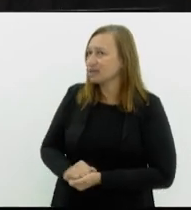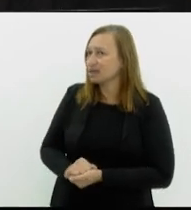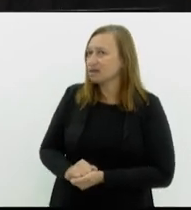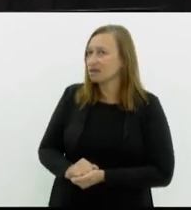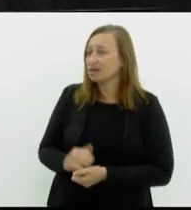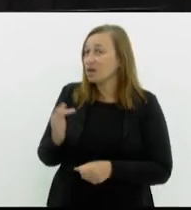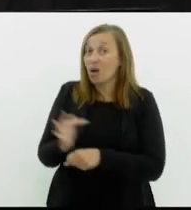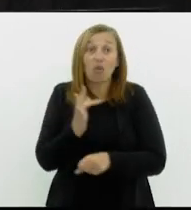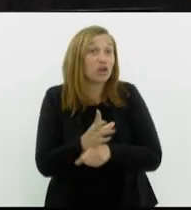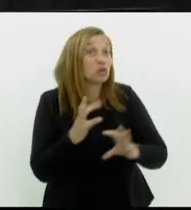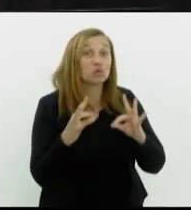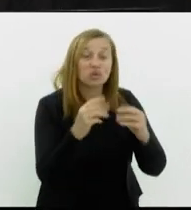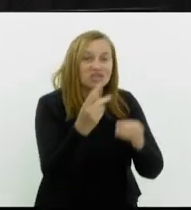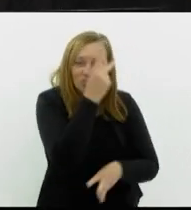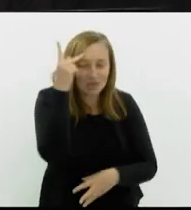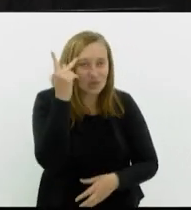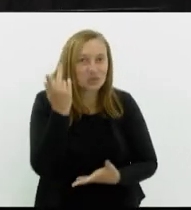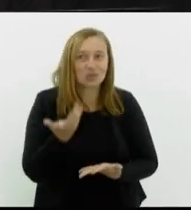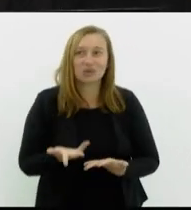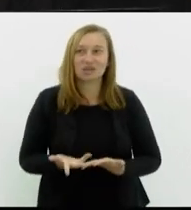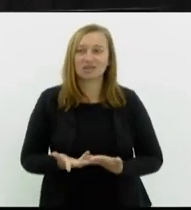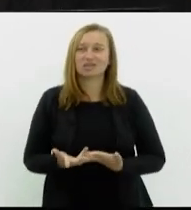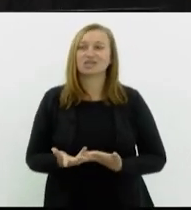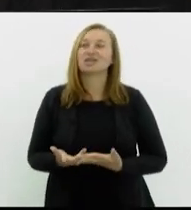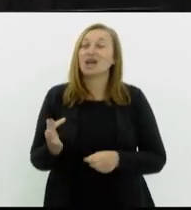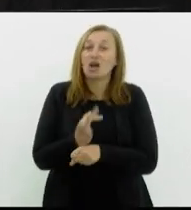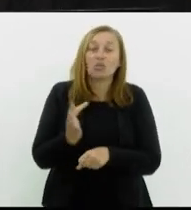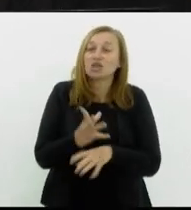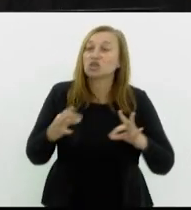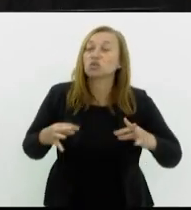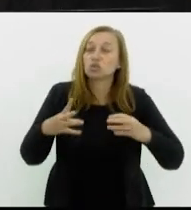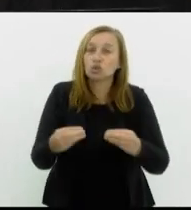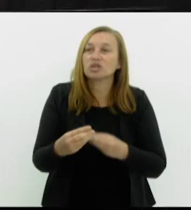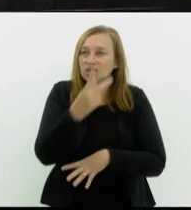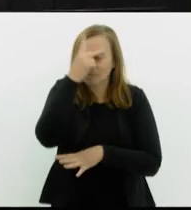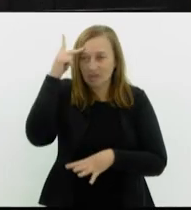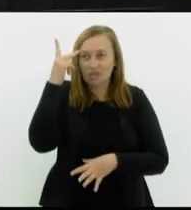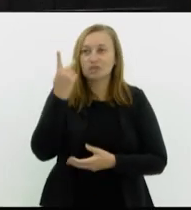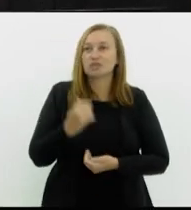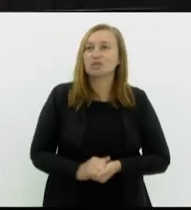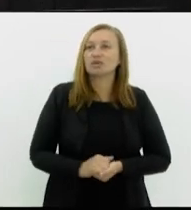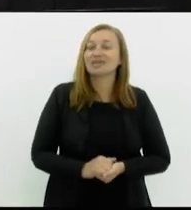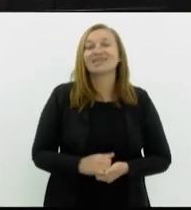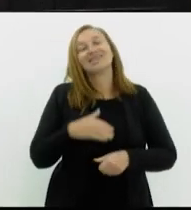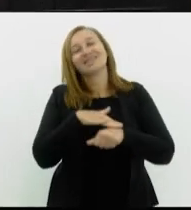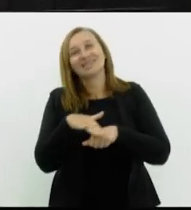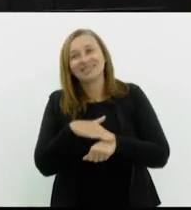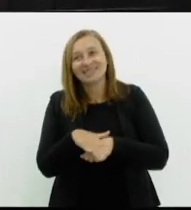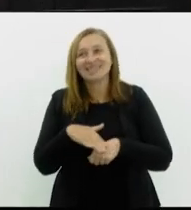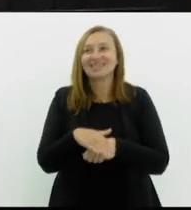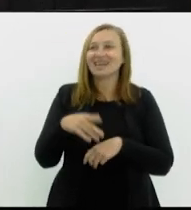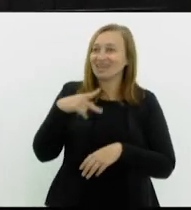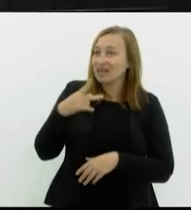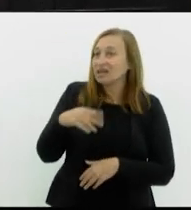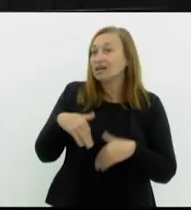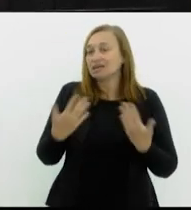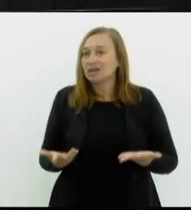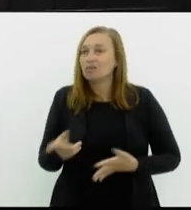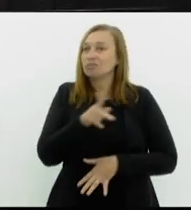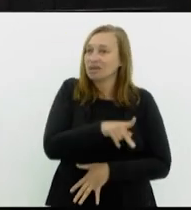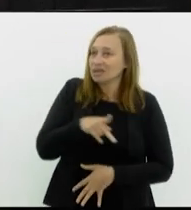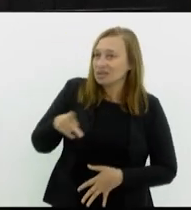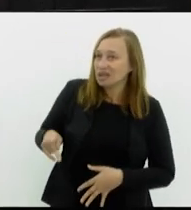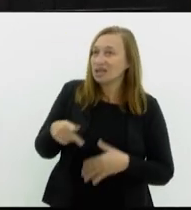mundo. Ele aguenta todo mundo. Todo mundo ele aguenta, ele conversa, ele fala, então, presidente, a